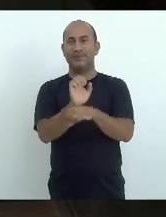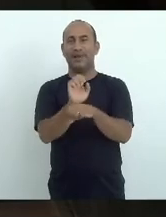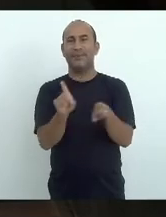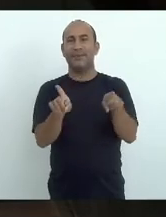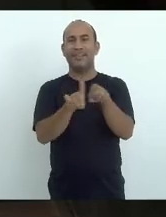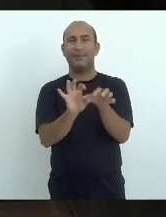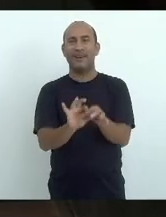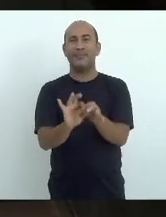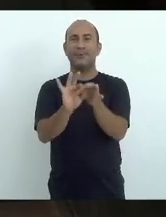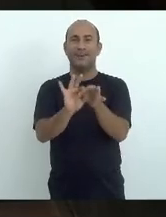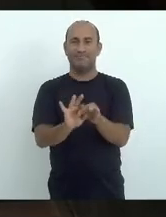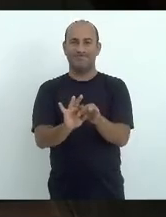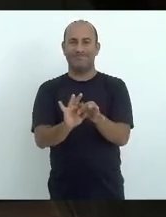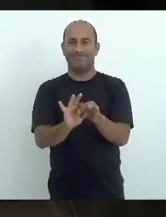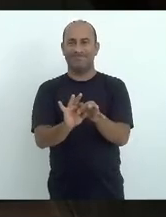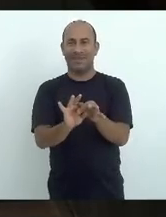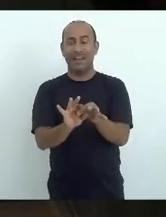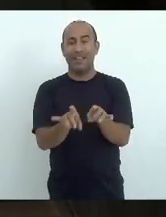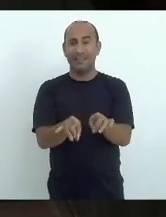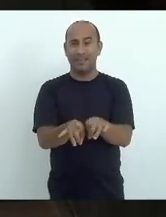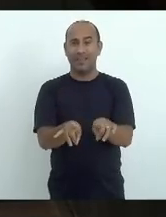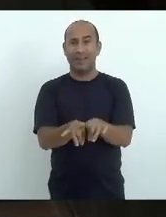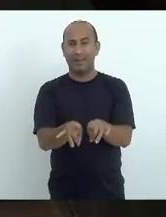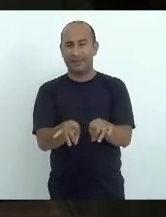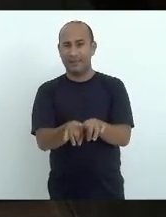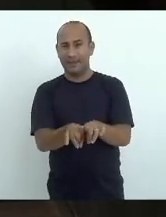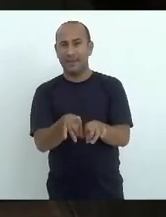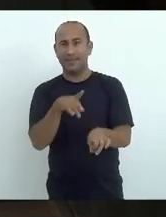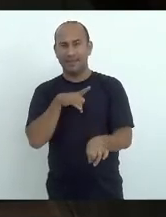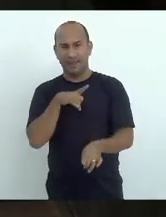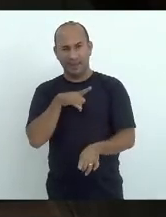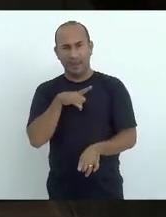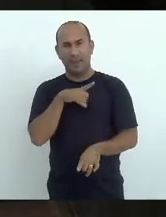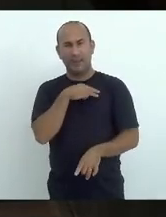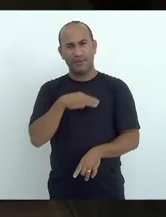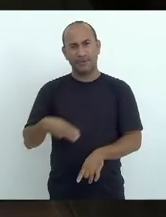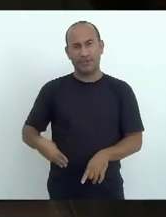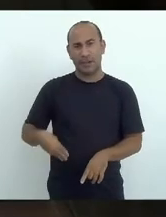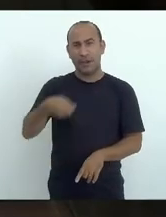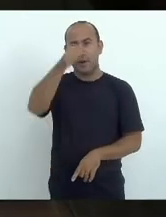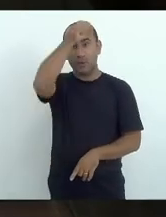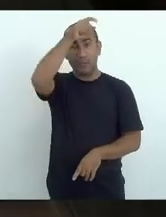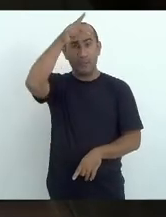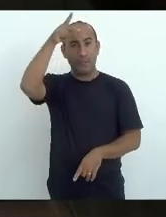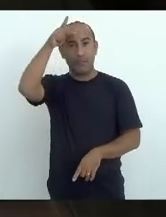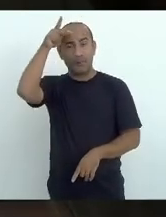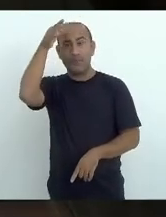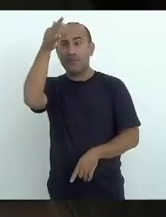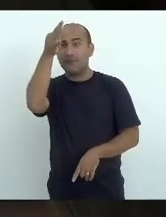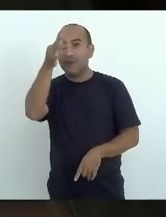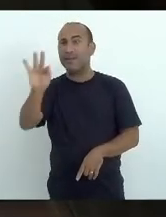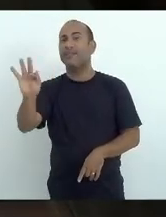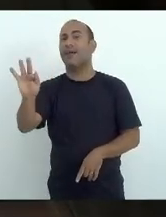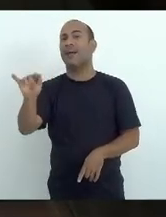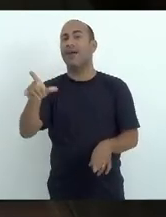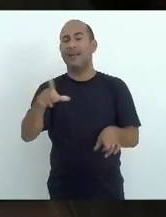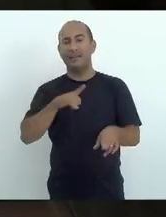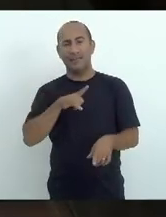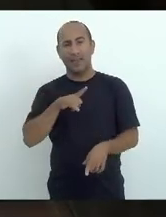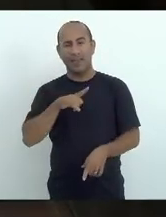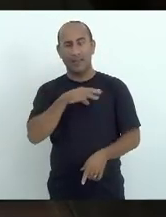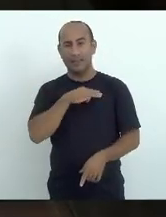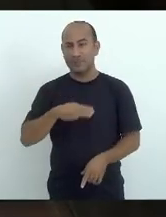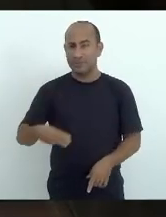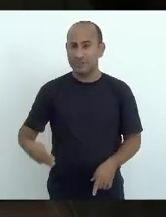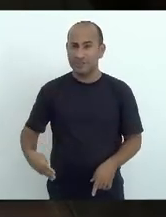União. Existe o Ministério Público Federal e os Ministérios